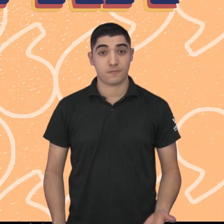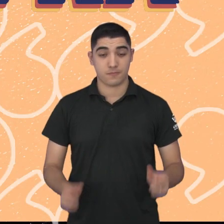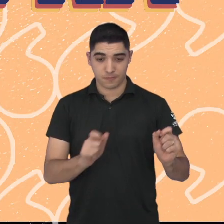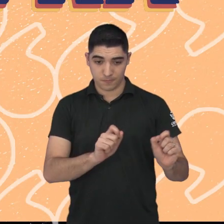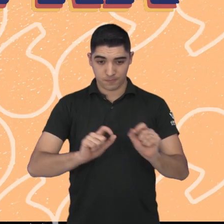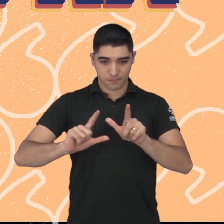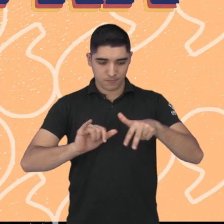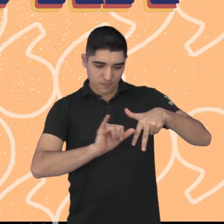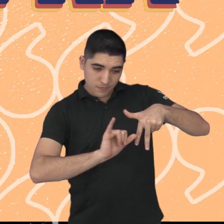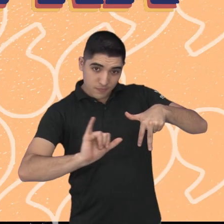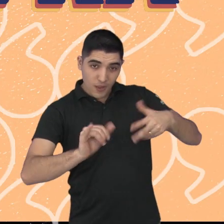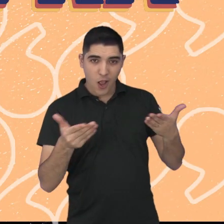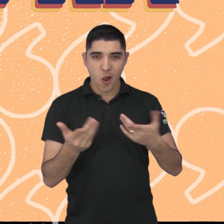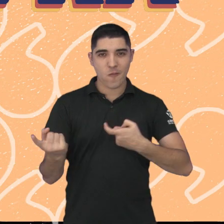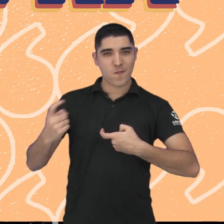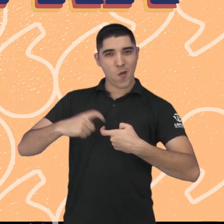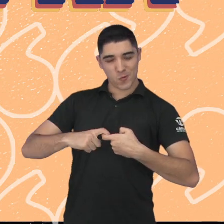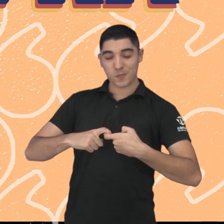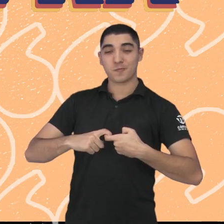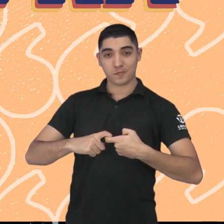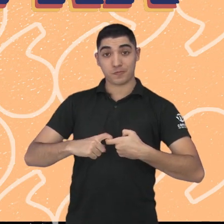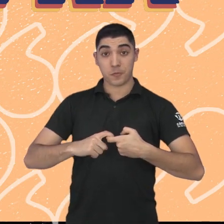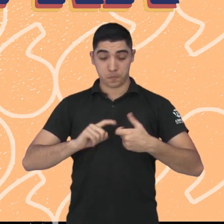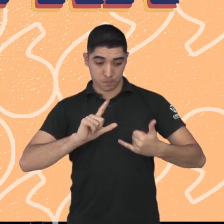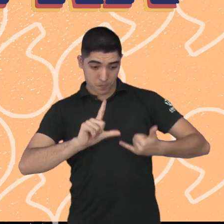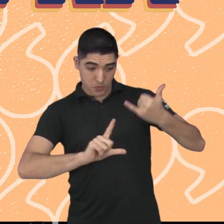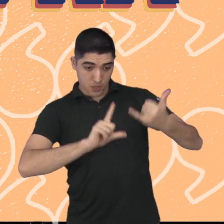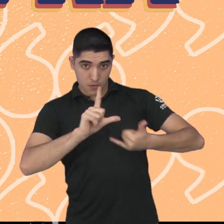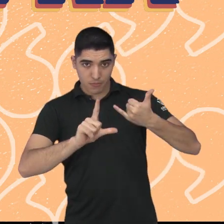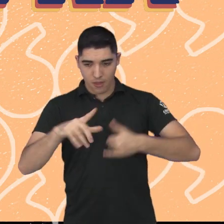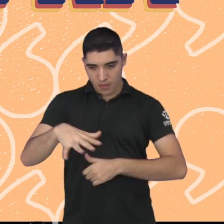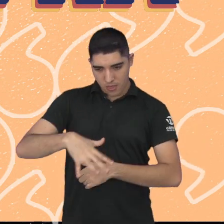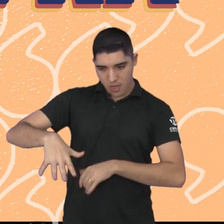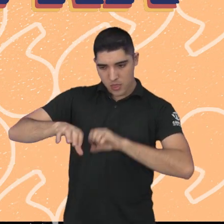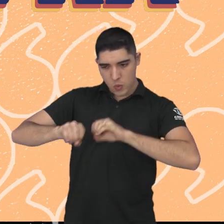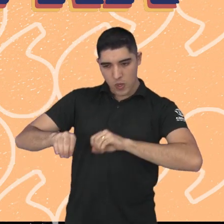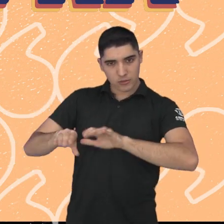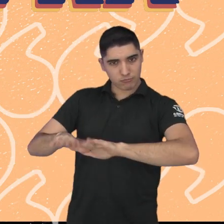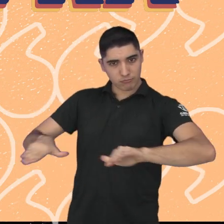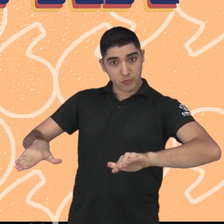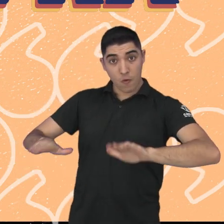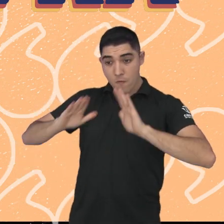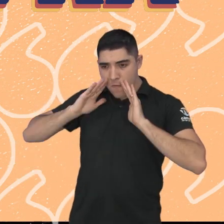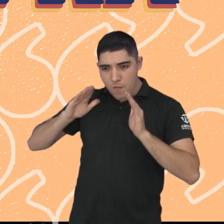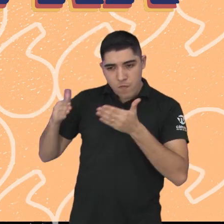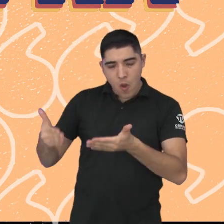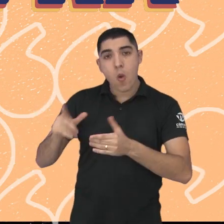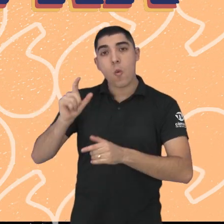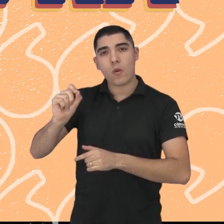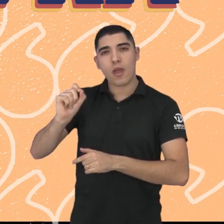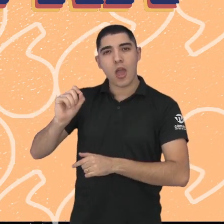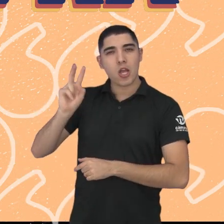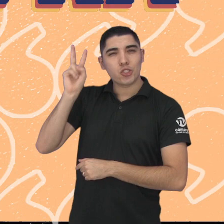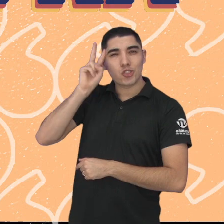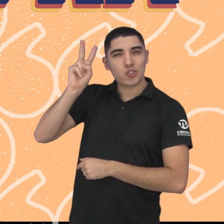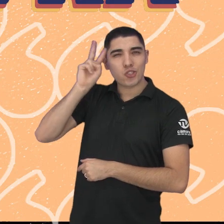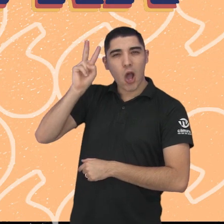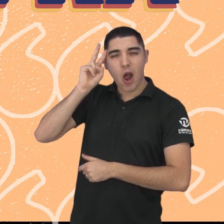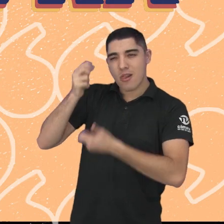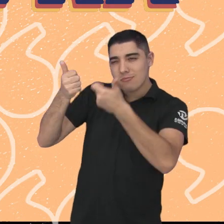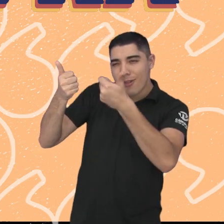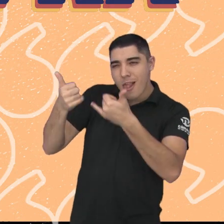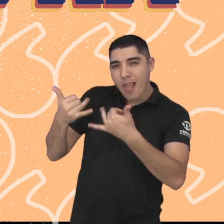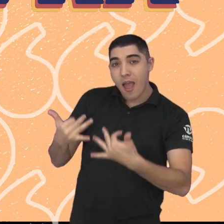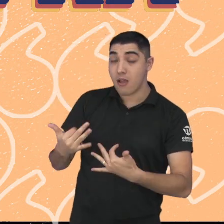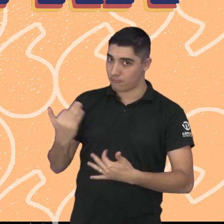Com a Palavra está de volta. A ludicidade na educação infantil, com ênfase na narração de histórias, é um